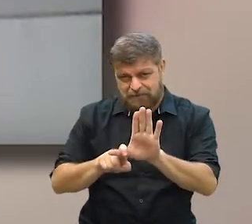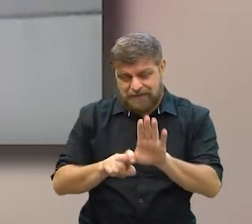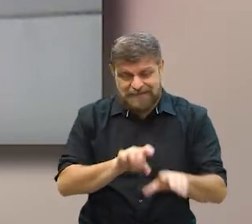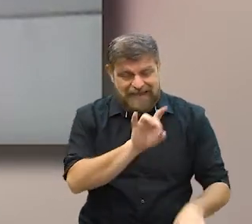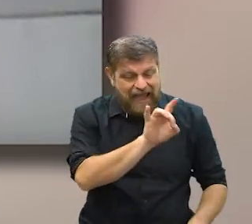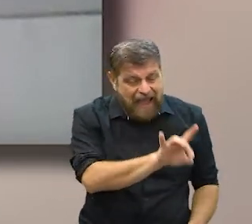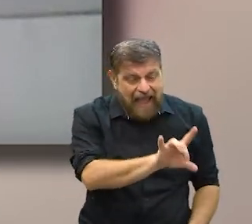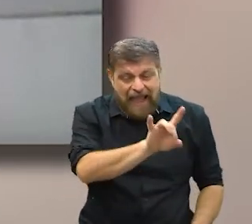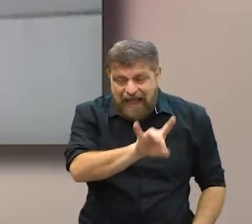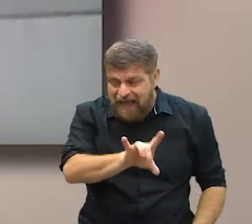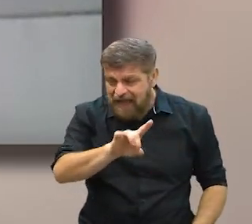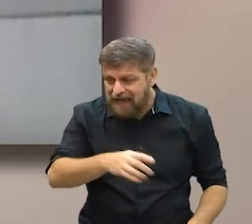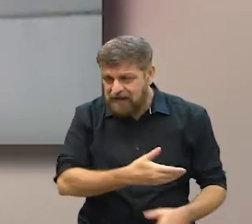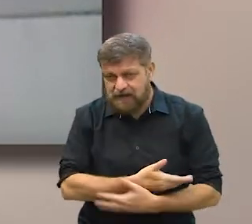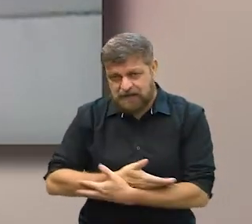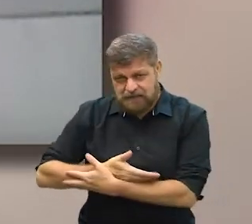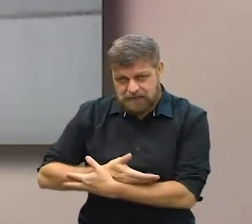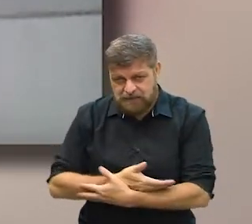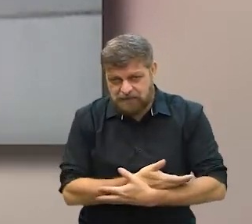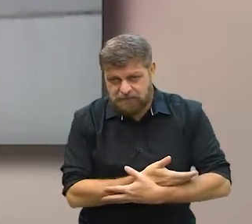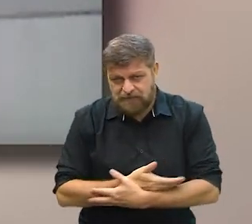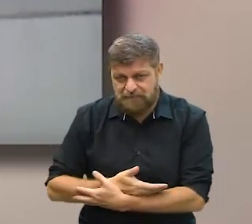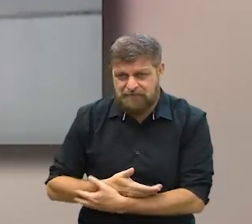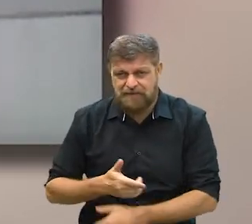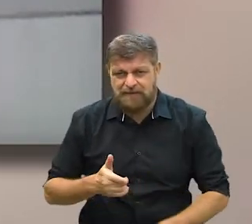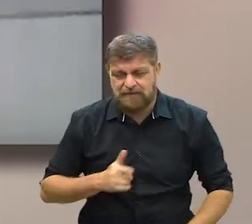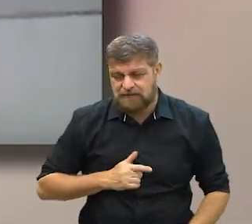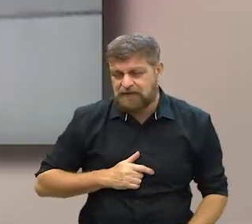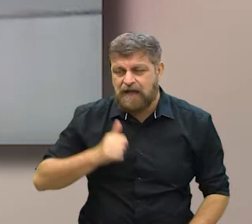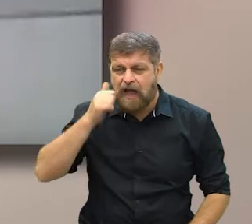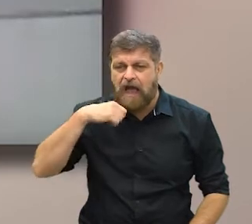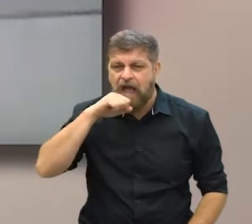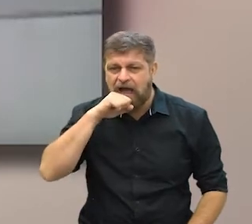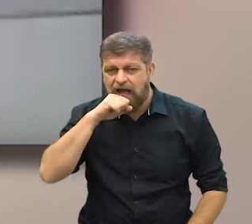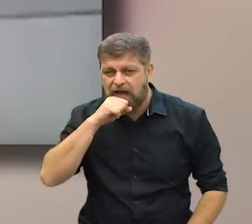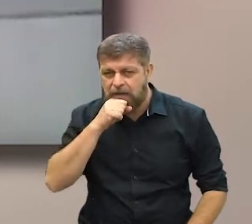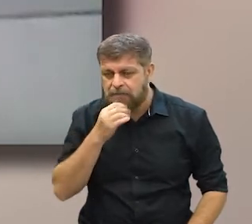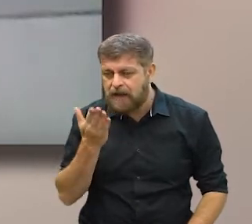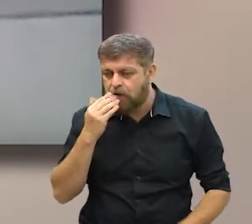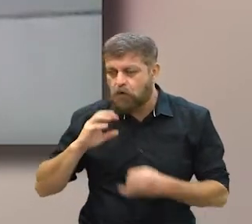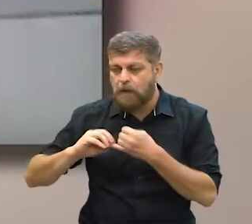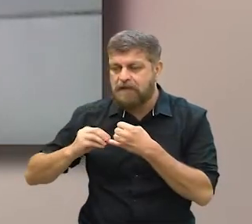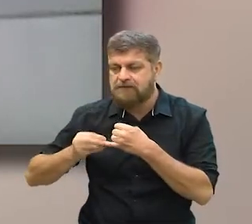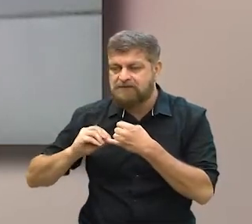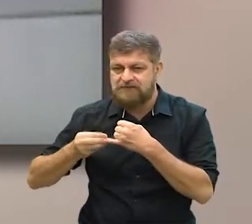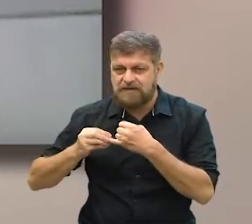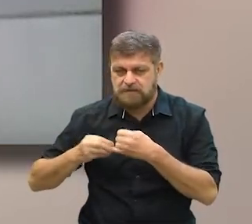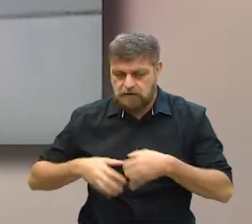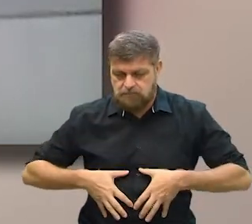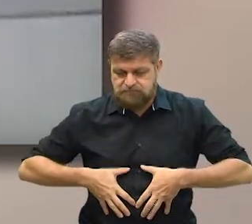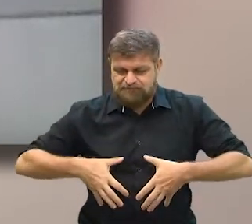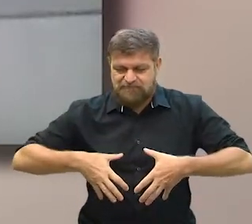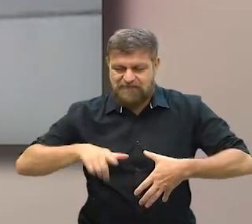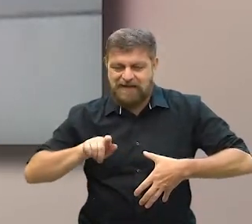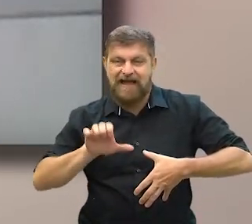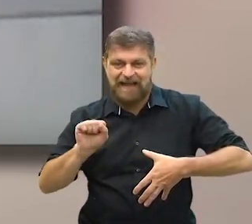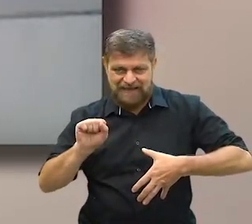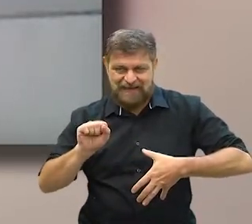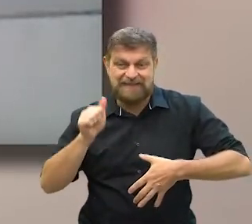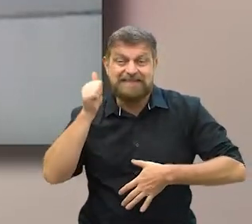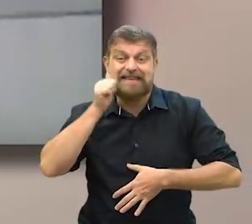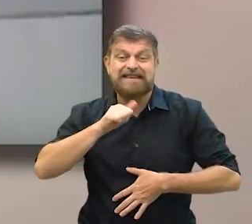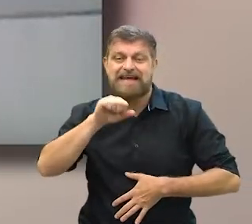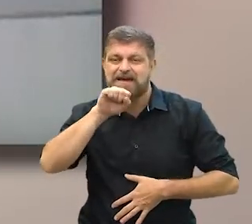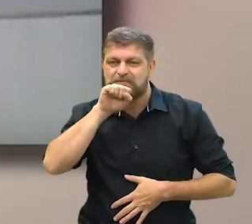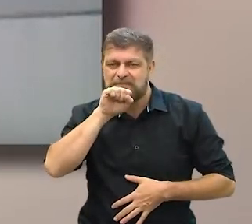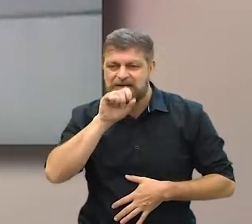depende de cada bebê, né? Não pode comer feijão. Bom, feijão aumenta gases na mãe, né?